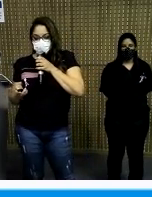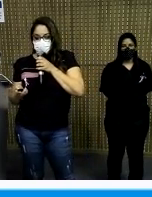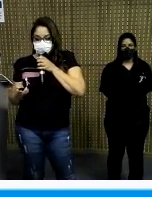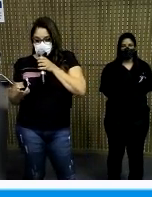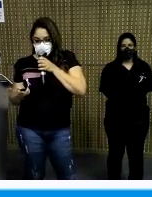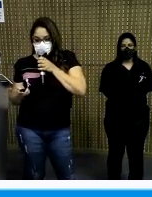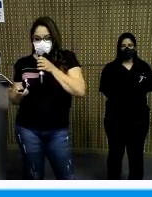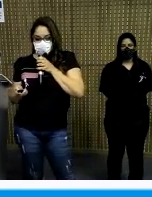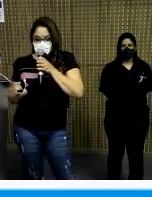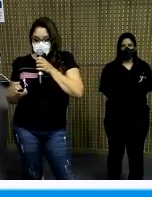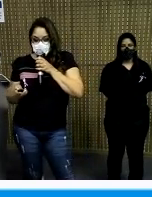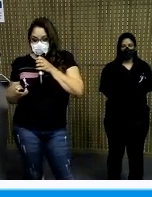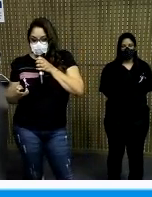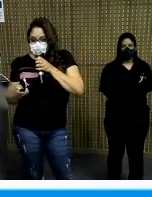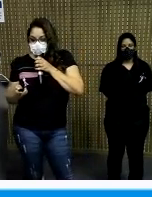todos um só.